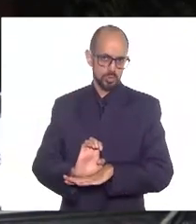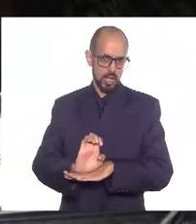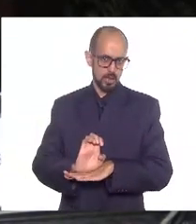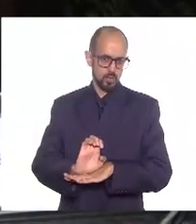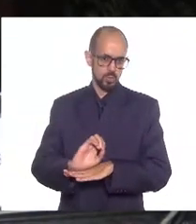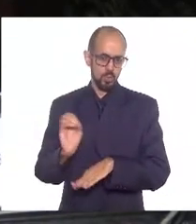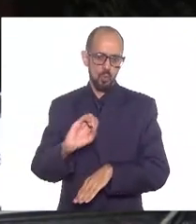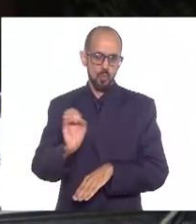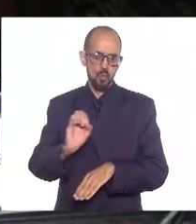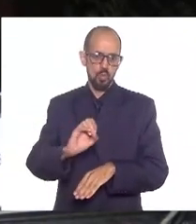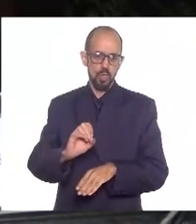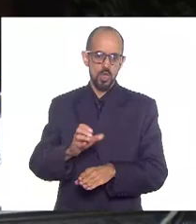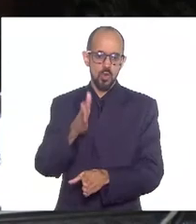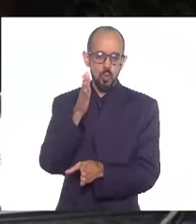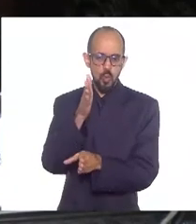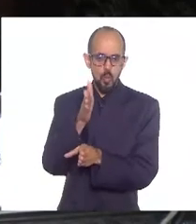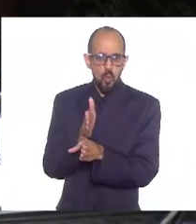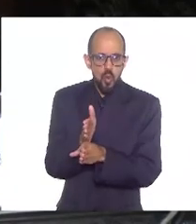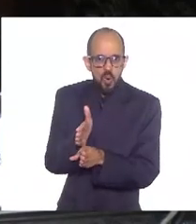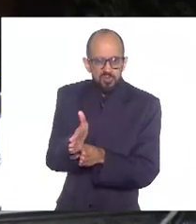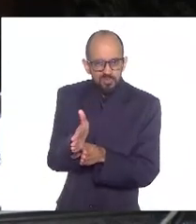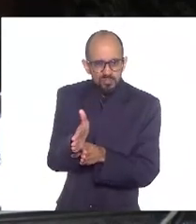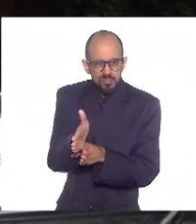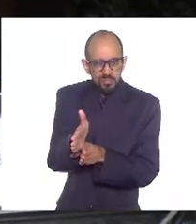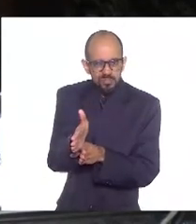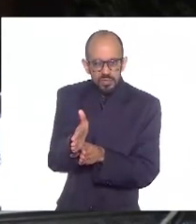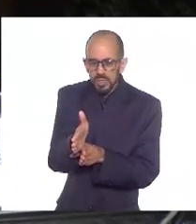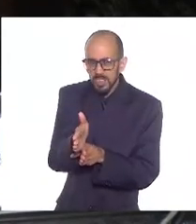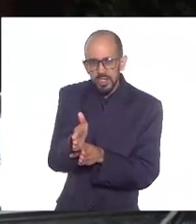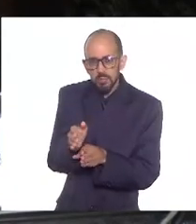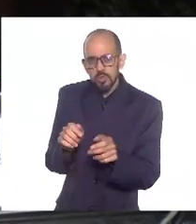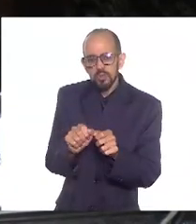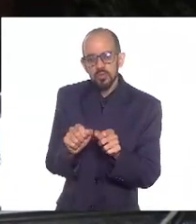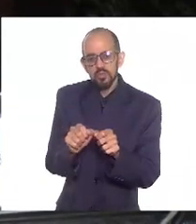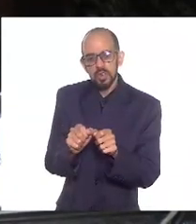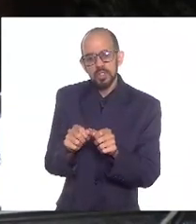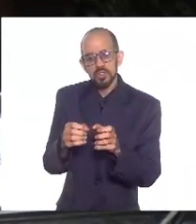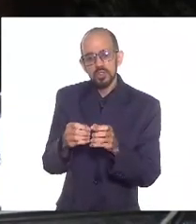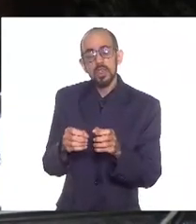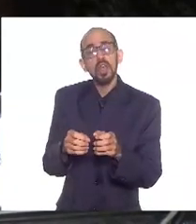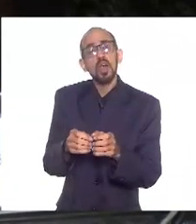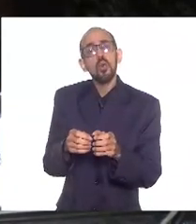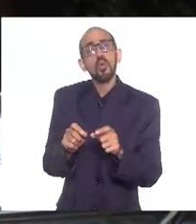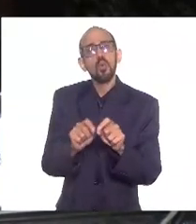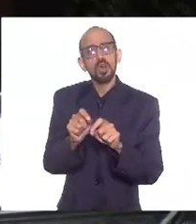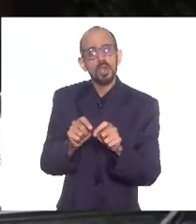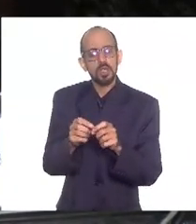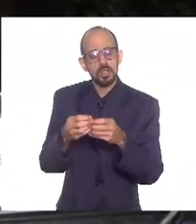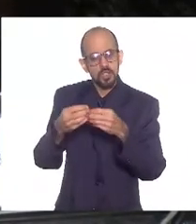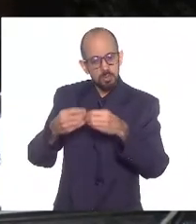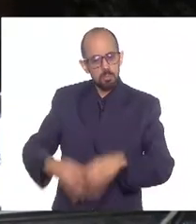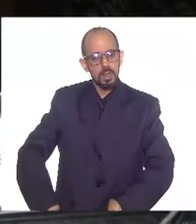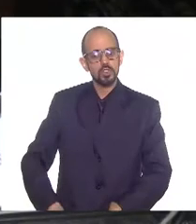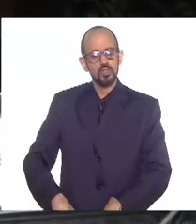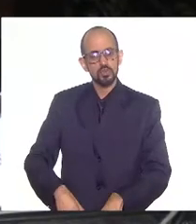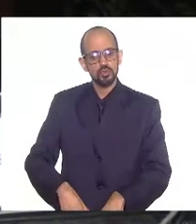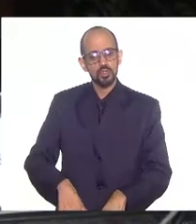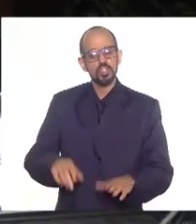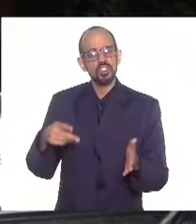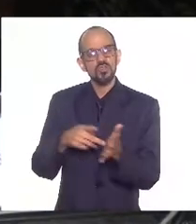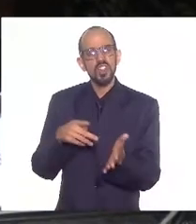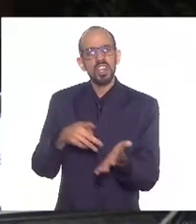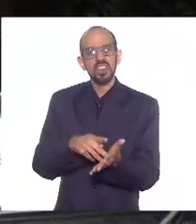foi capaz de fazer com que o Estado fosse prejudicado, vou usar até um termo mais chulo, fosse